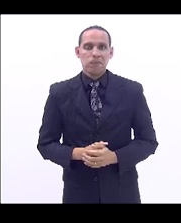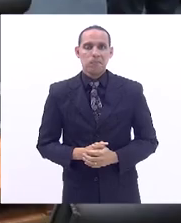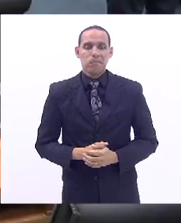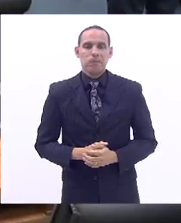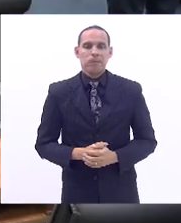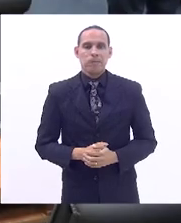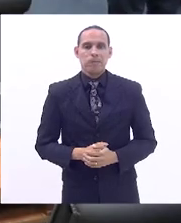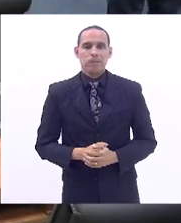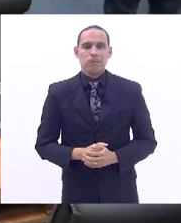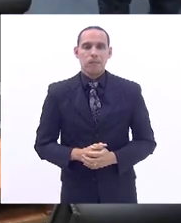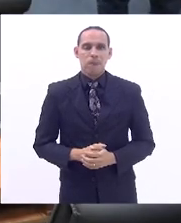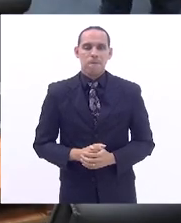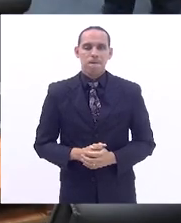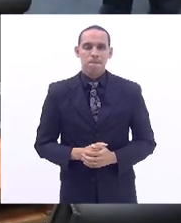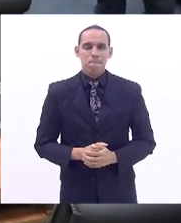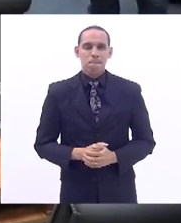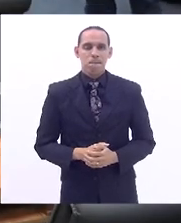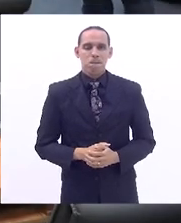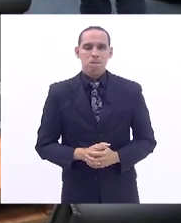o